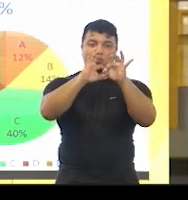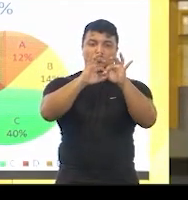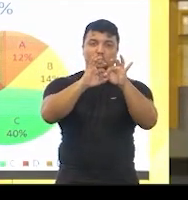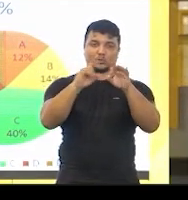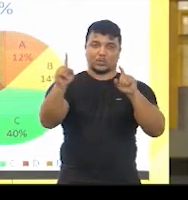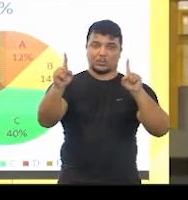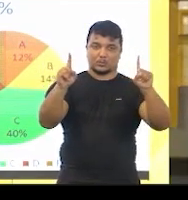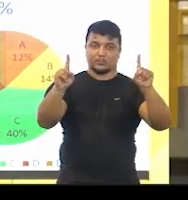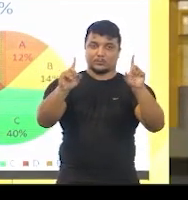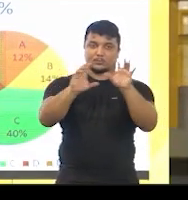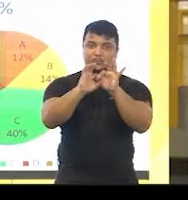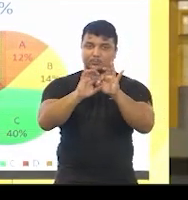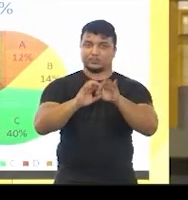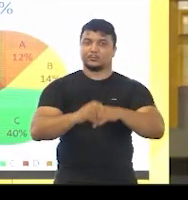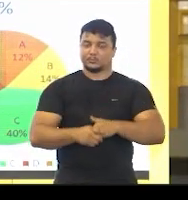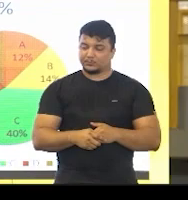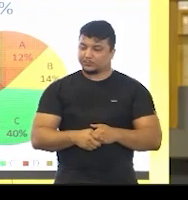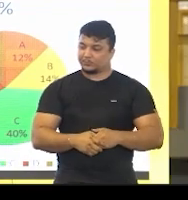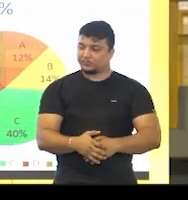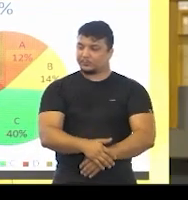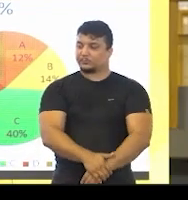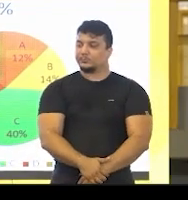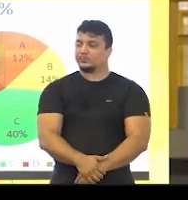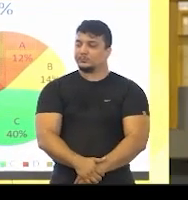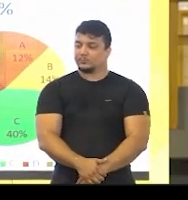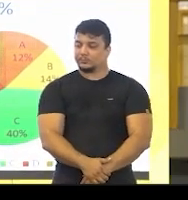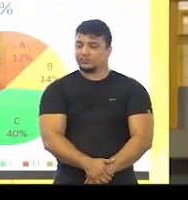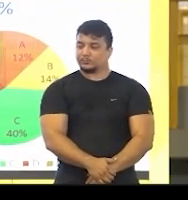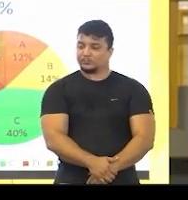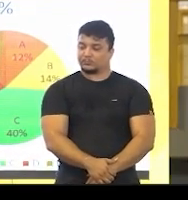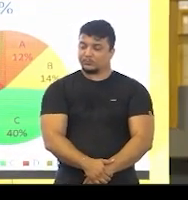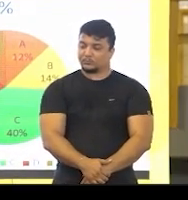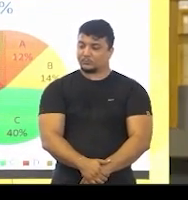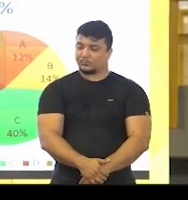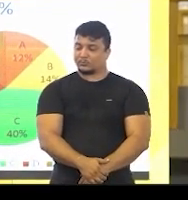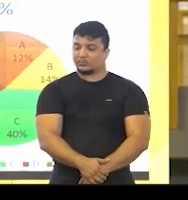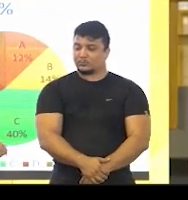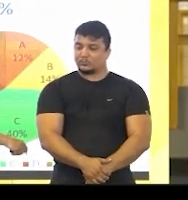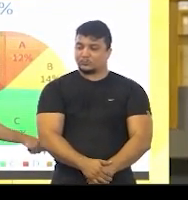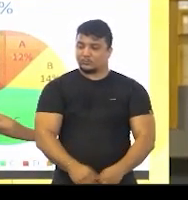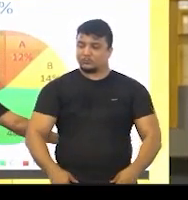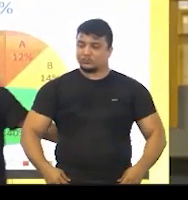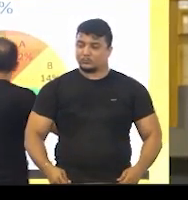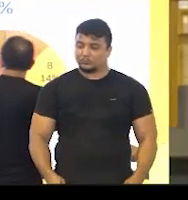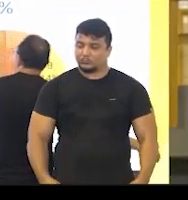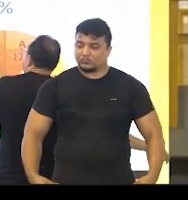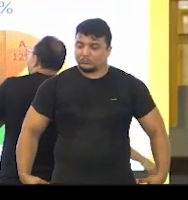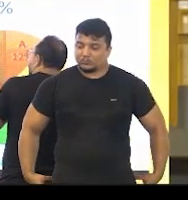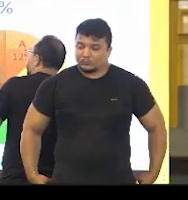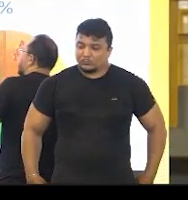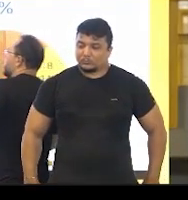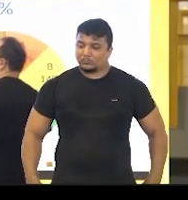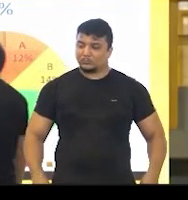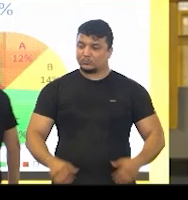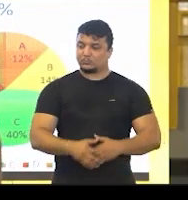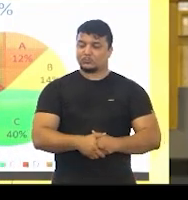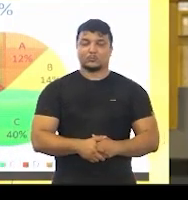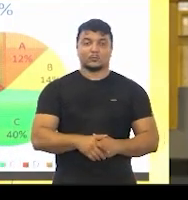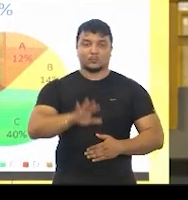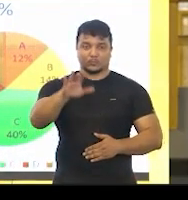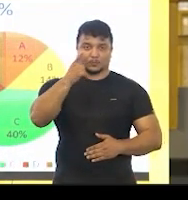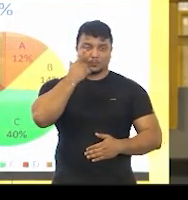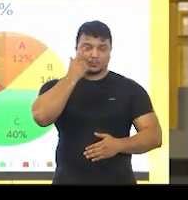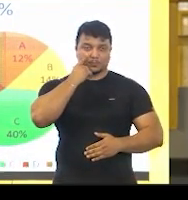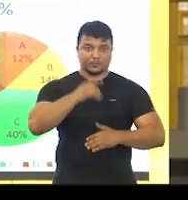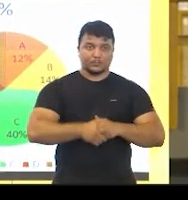os vínculos, a ponte entre os dois fenômenos que o texto vai mostrar para a gente? Aí a gente vai no texto, ó. Concentra no texto.